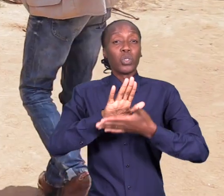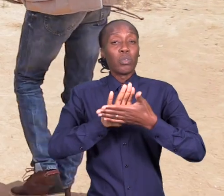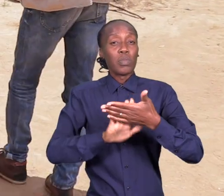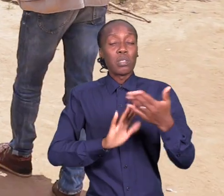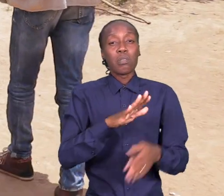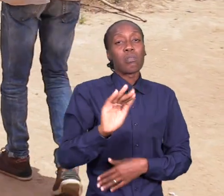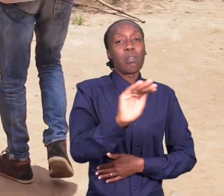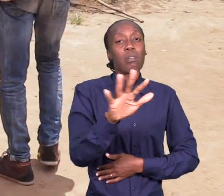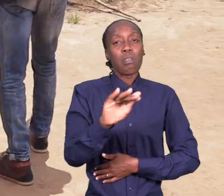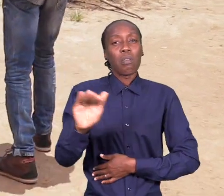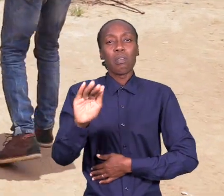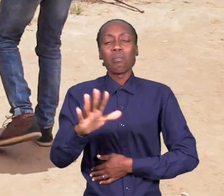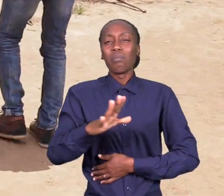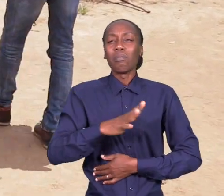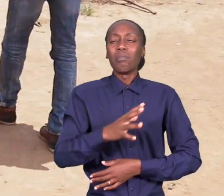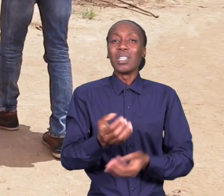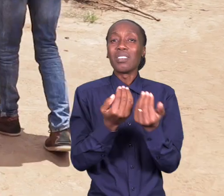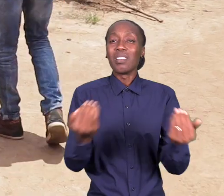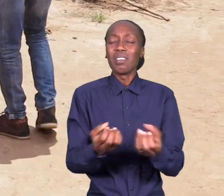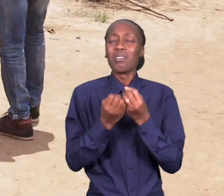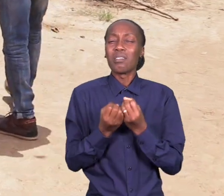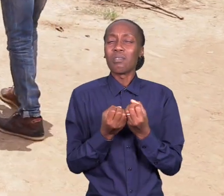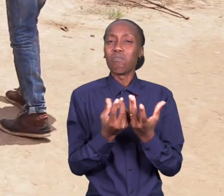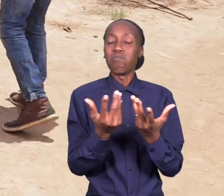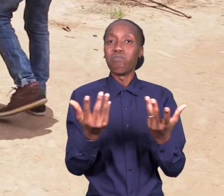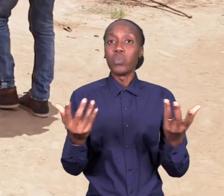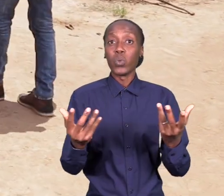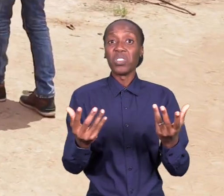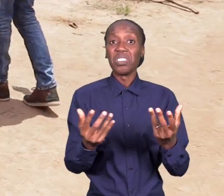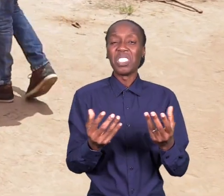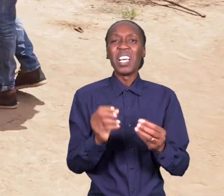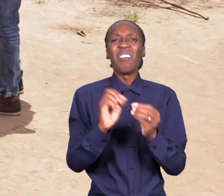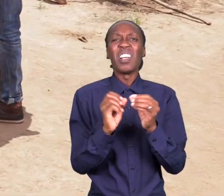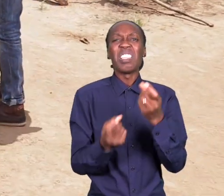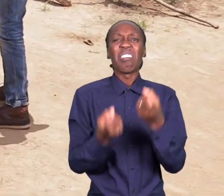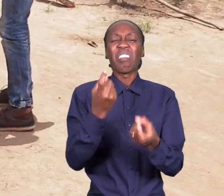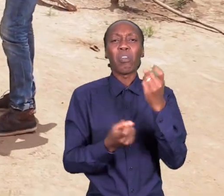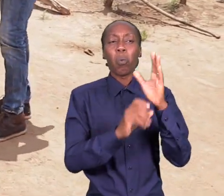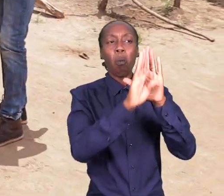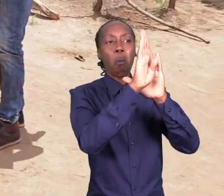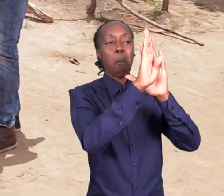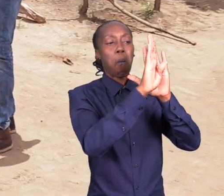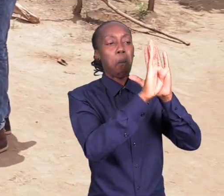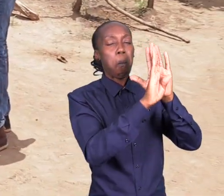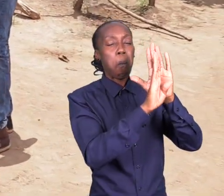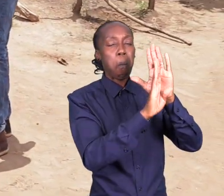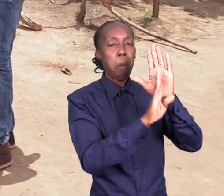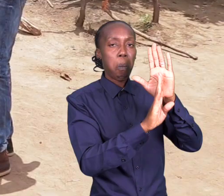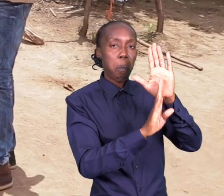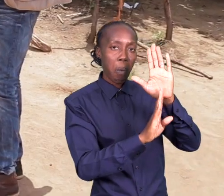Quando nós estávamos a entrar mesmo na comunidade, tinha muitas crianças com um desenvolvimento muito